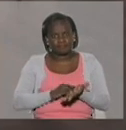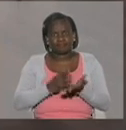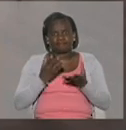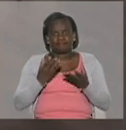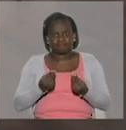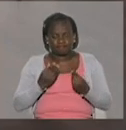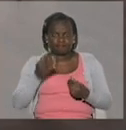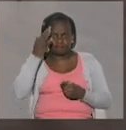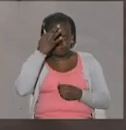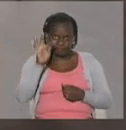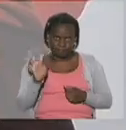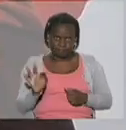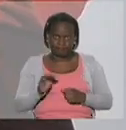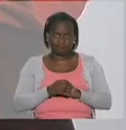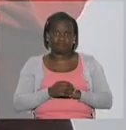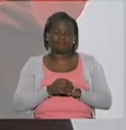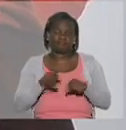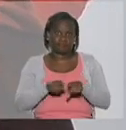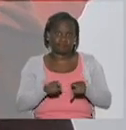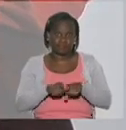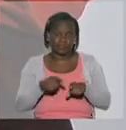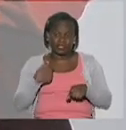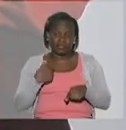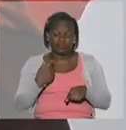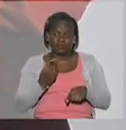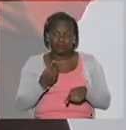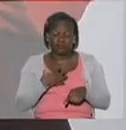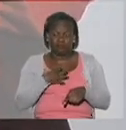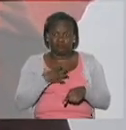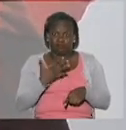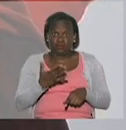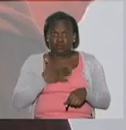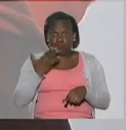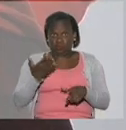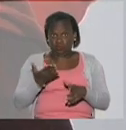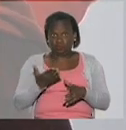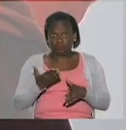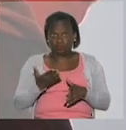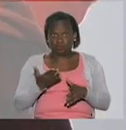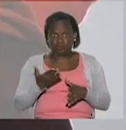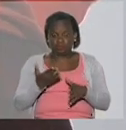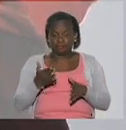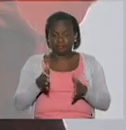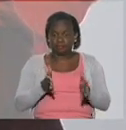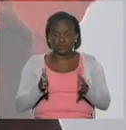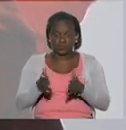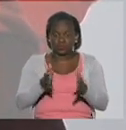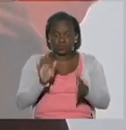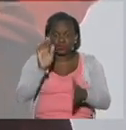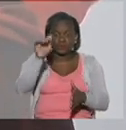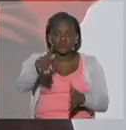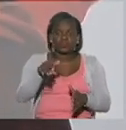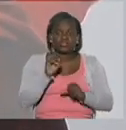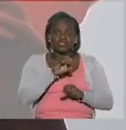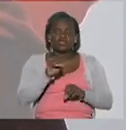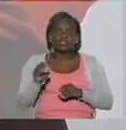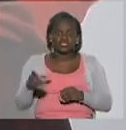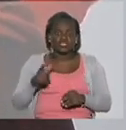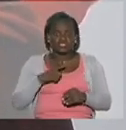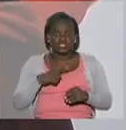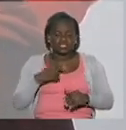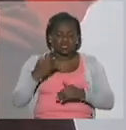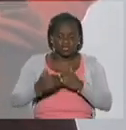Falta muita filosofia e muito me assusta o rumo que a